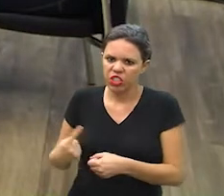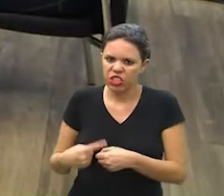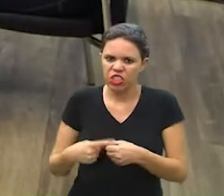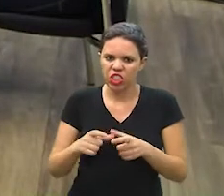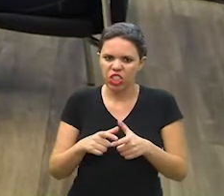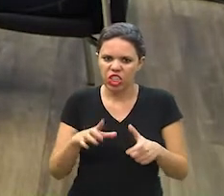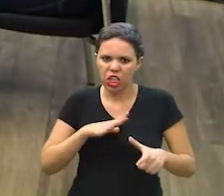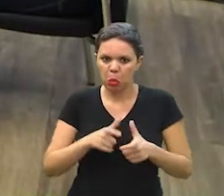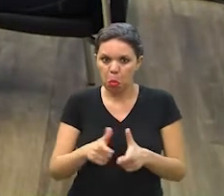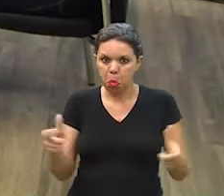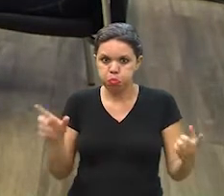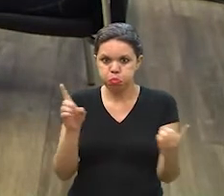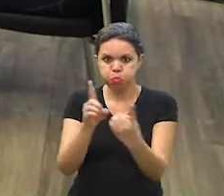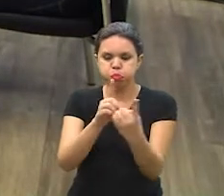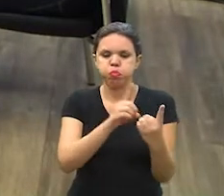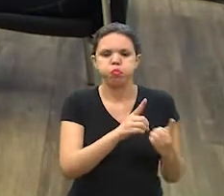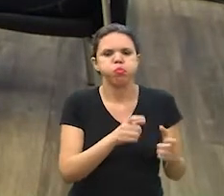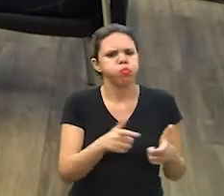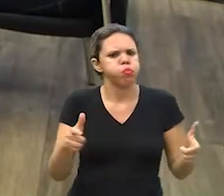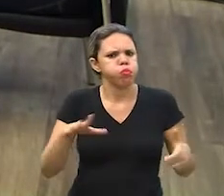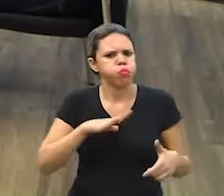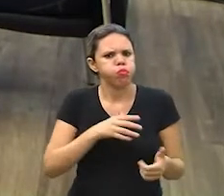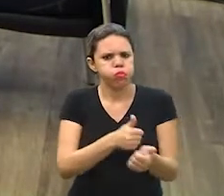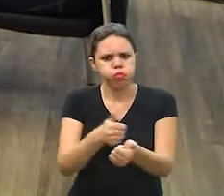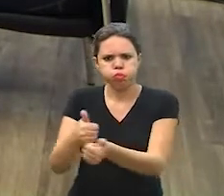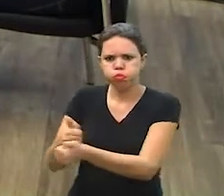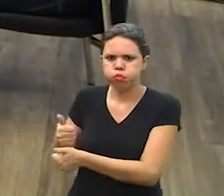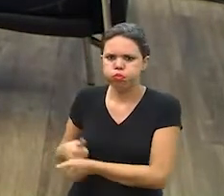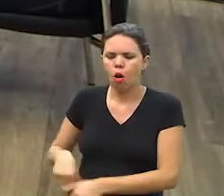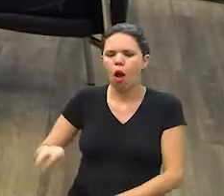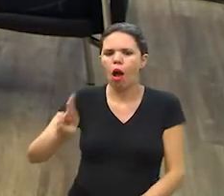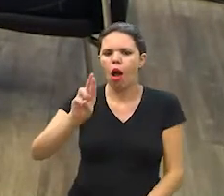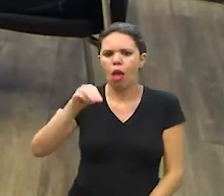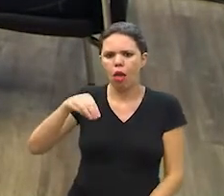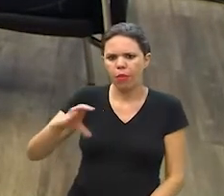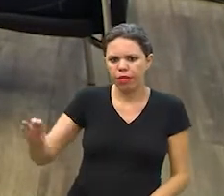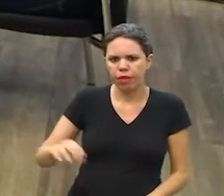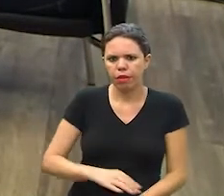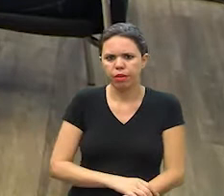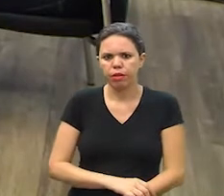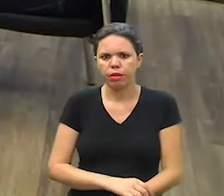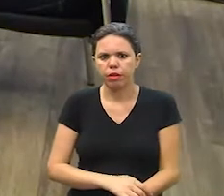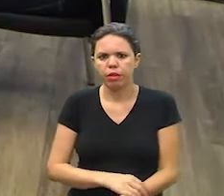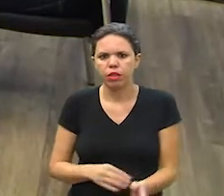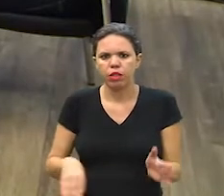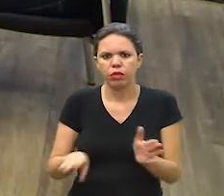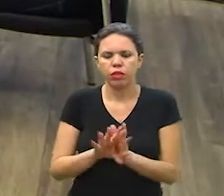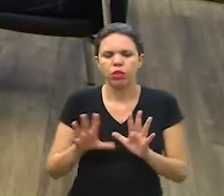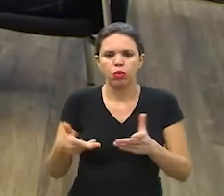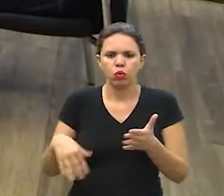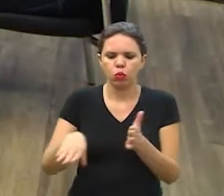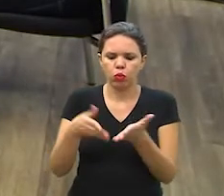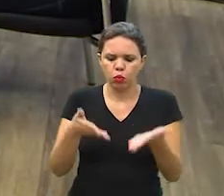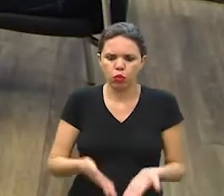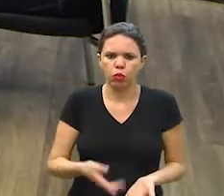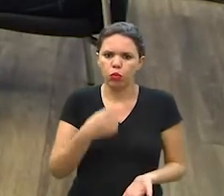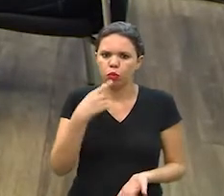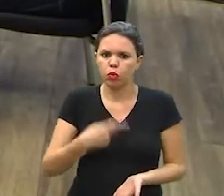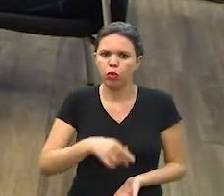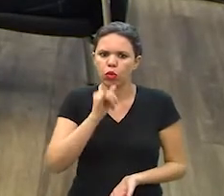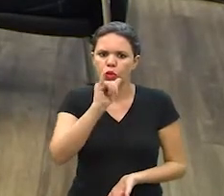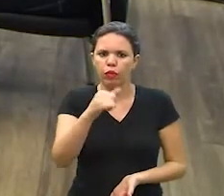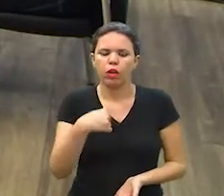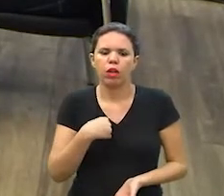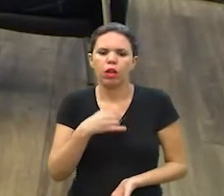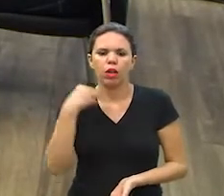metrópole. Atendemos aqui a maioria da cidade metropolitana. Exato. Entendeu? Que vem tudo para cá. Então, eu estou falando